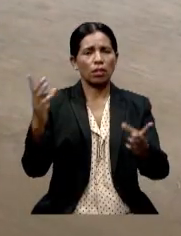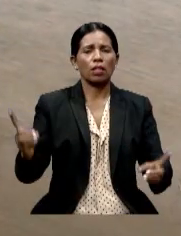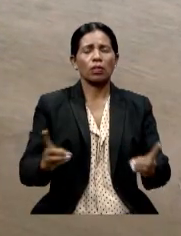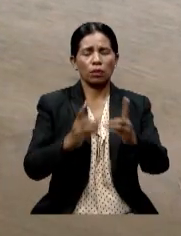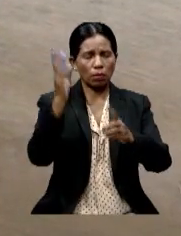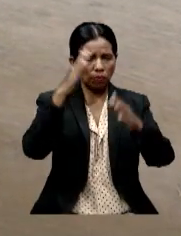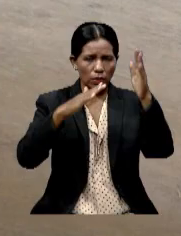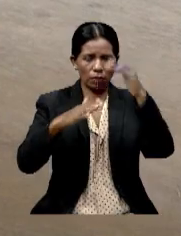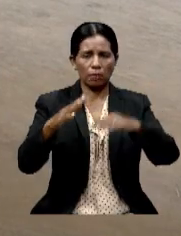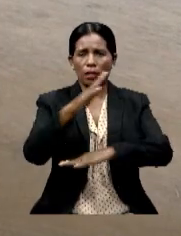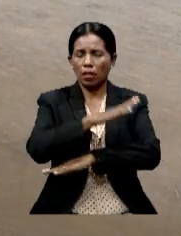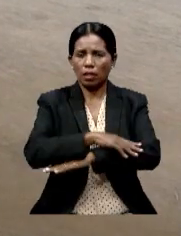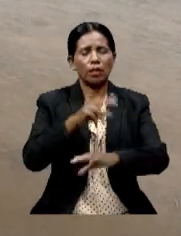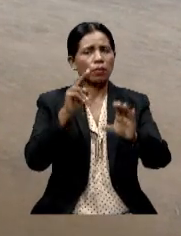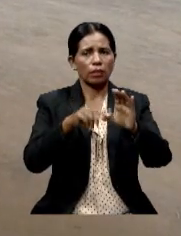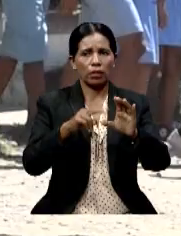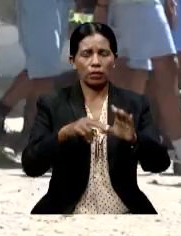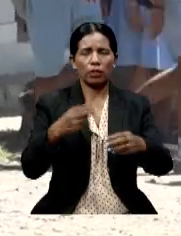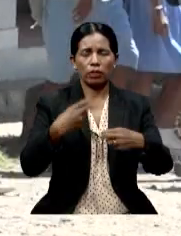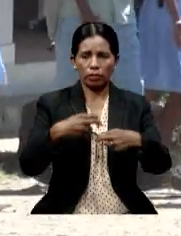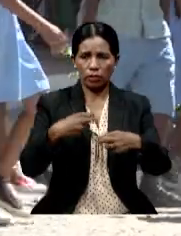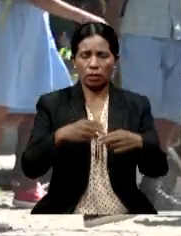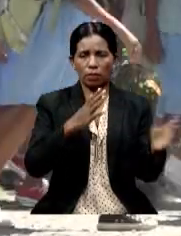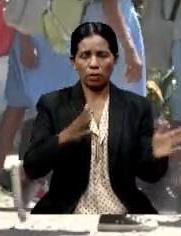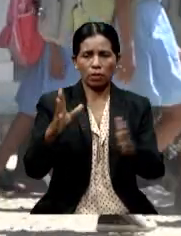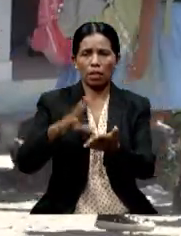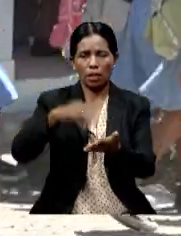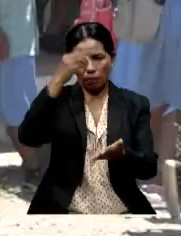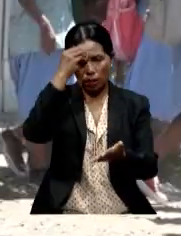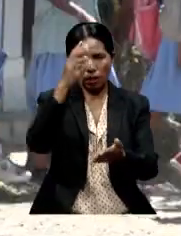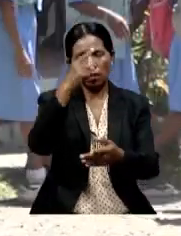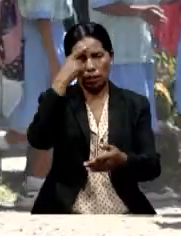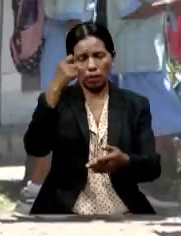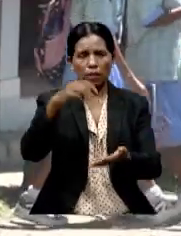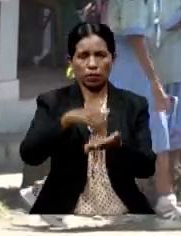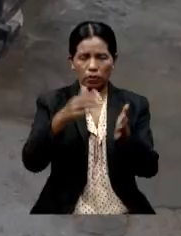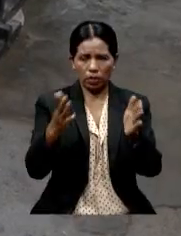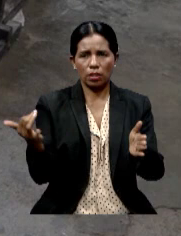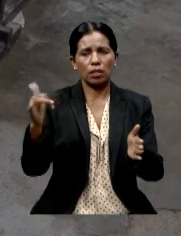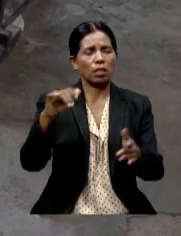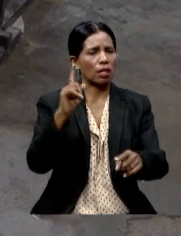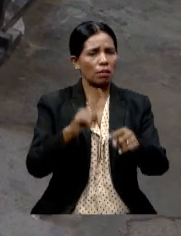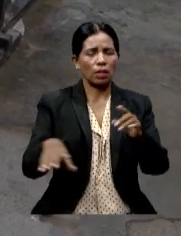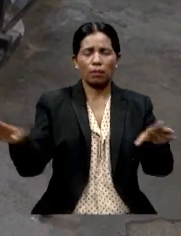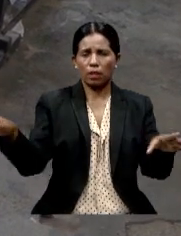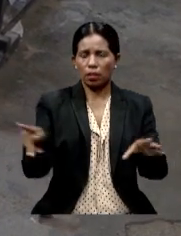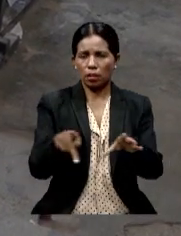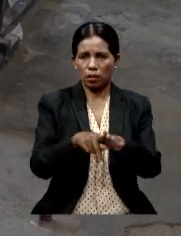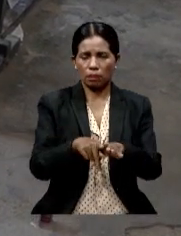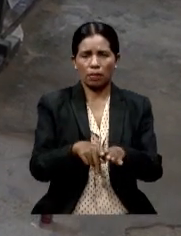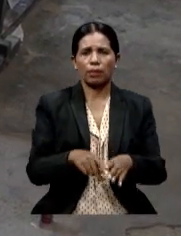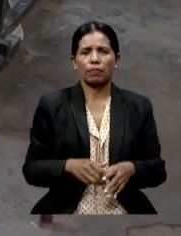problema menos cadeira na mesa, onde dificulta o processo de aprendizagem, também durante a Sira, a Bela participa aula ao